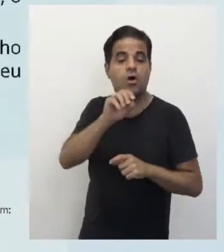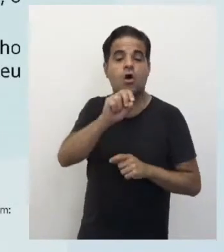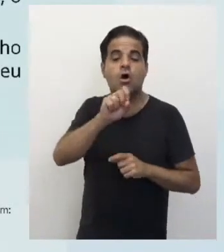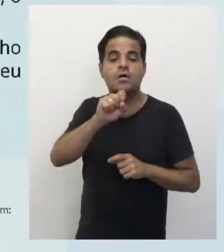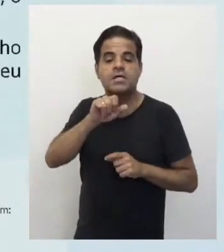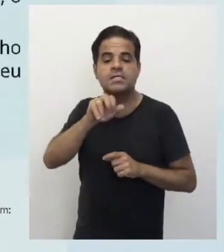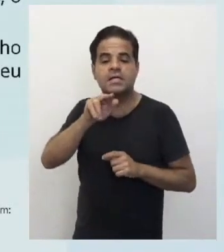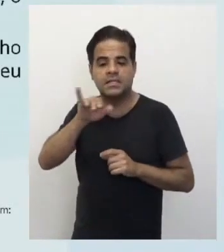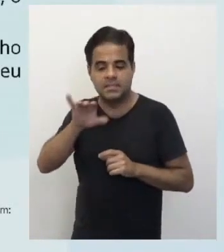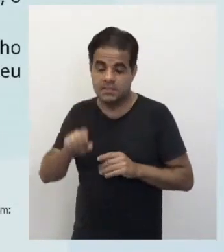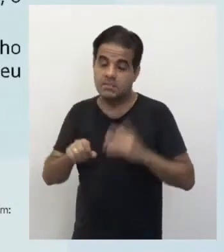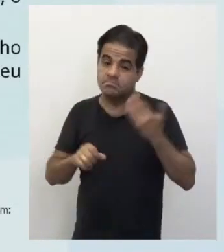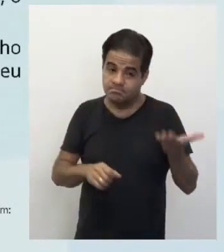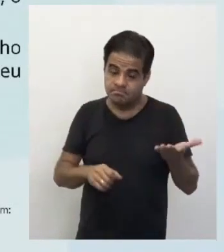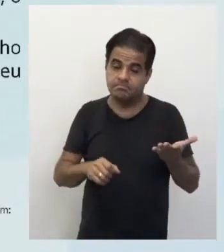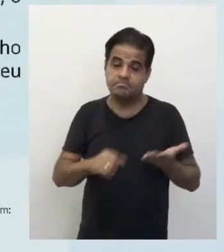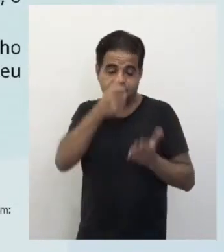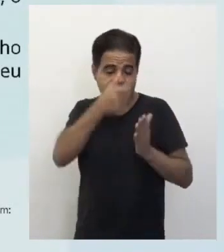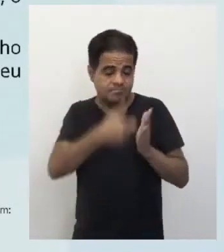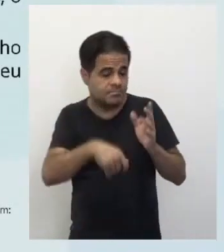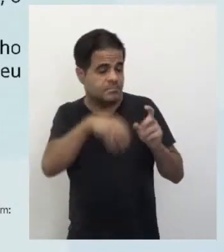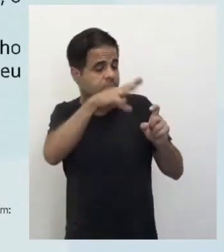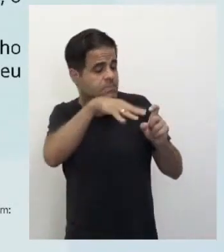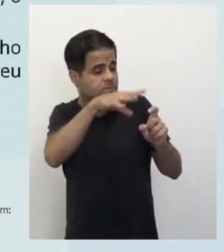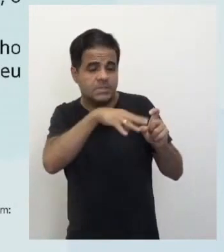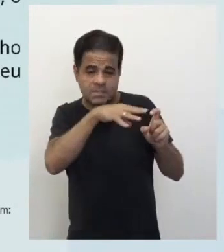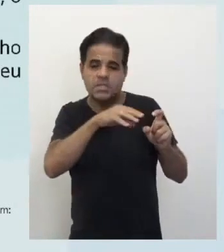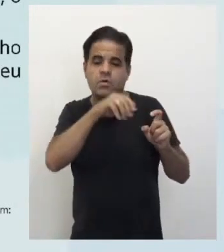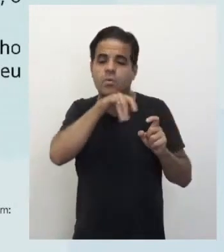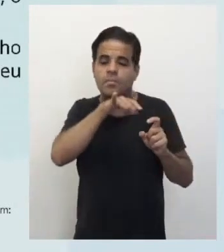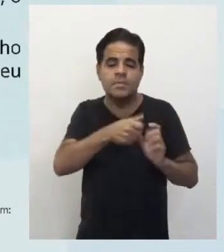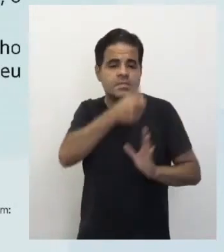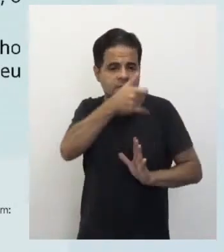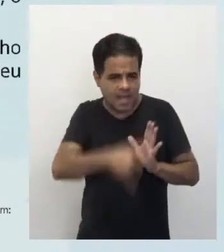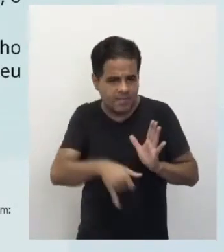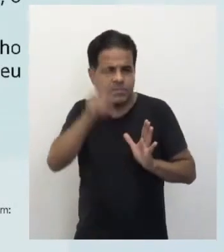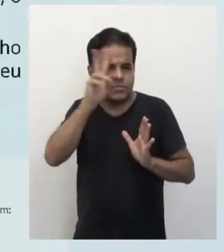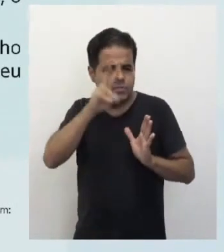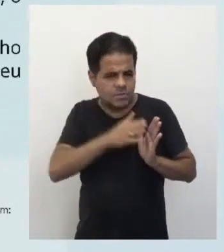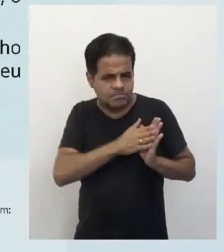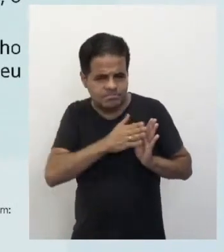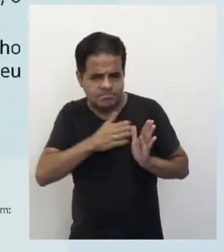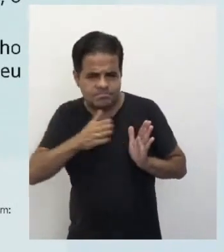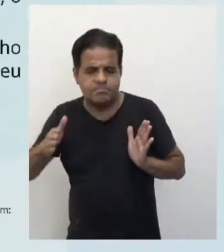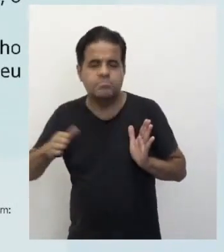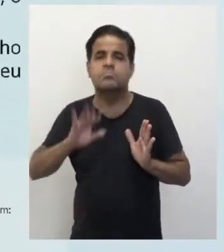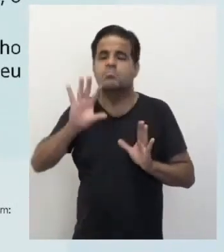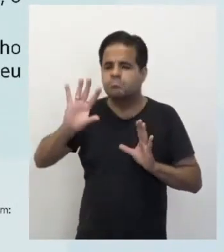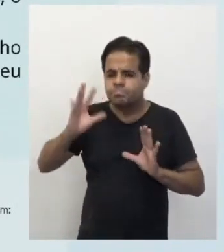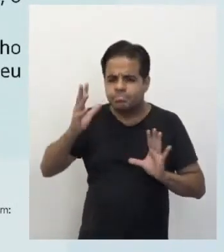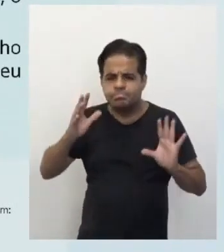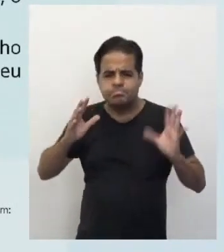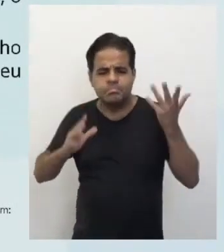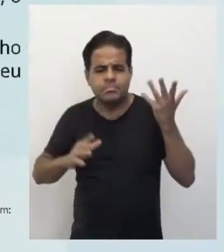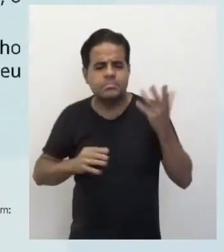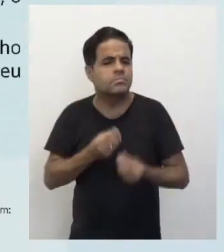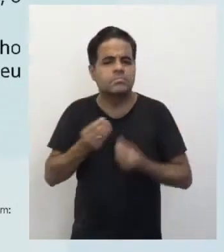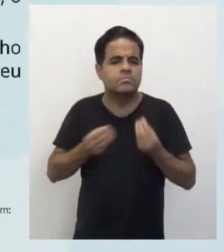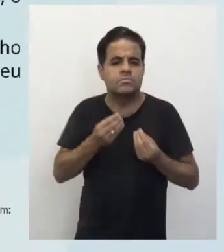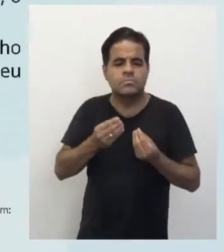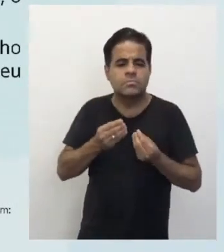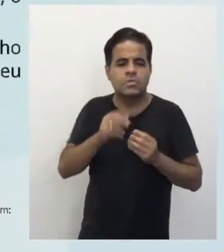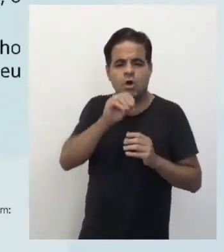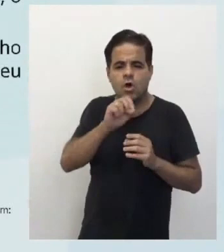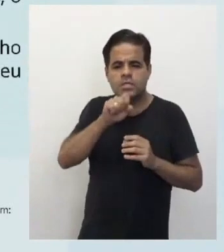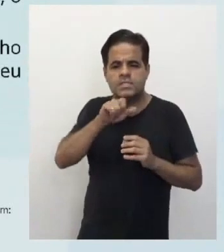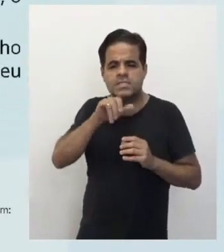Osíris, pela mitologia, o mito significa uma história cíclica que serve para explicar algum fenômeno. Todo ano,